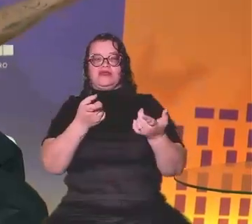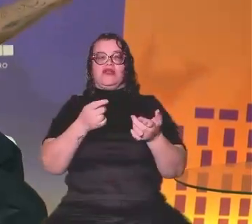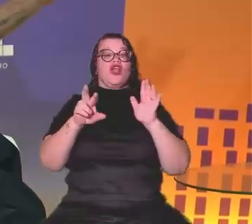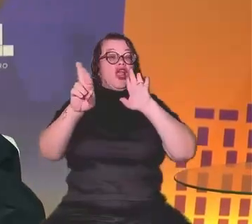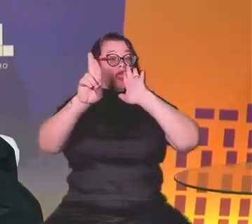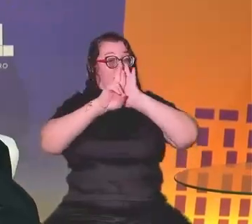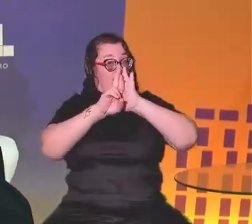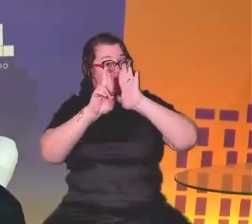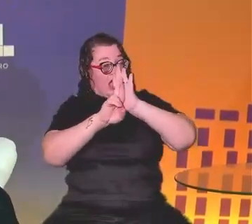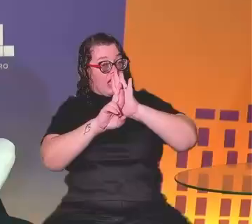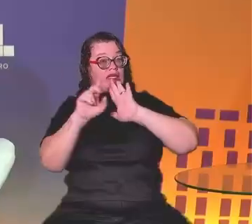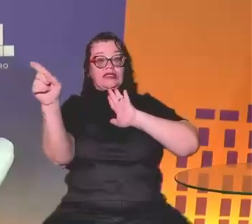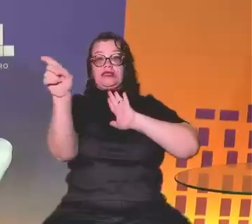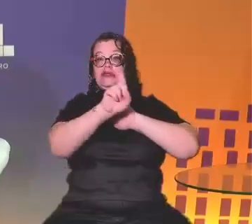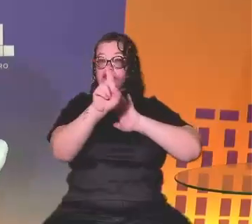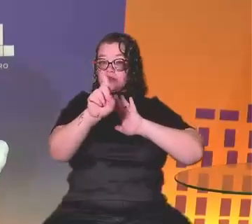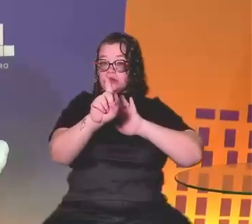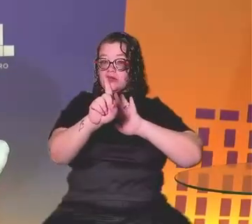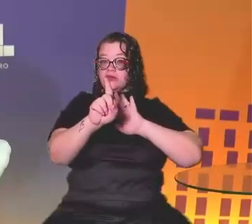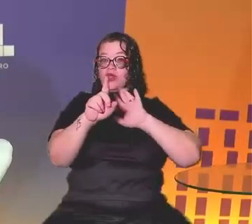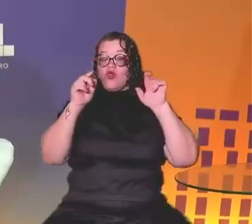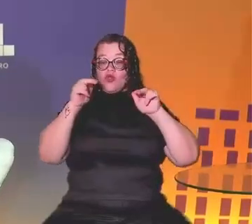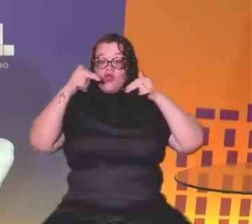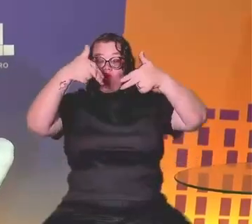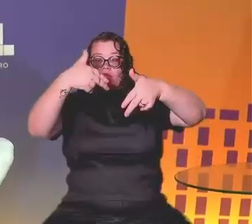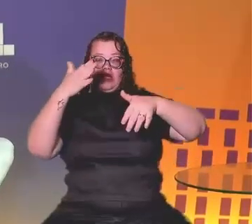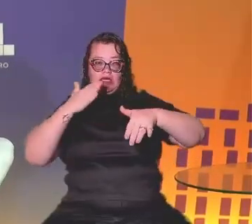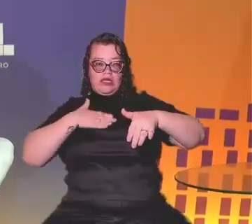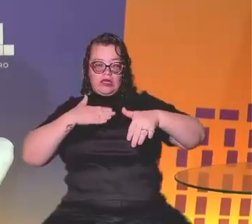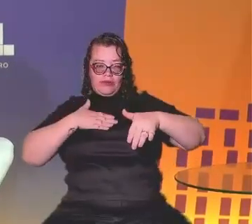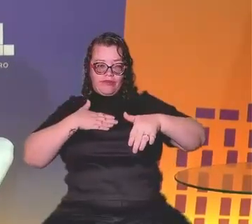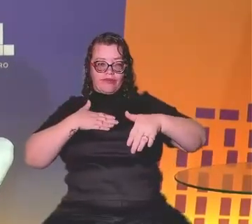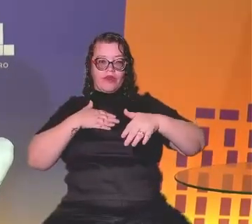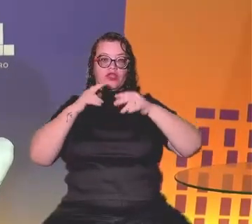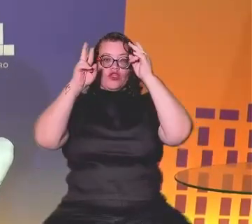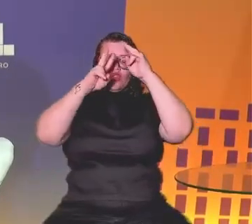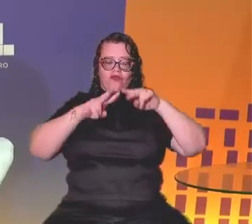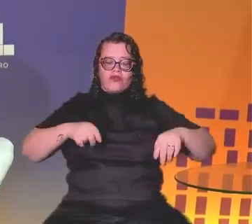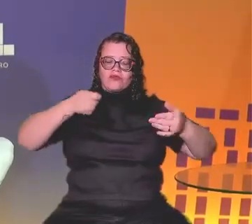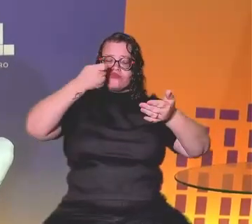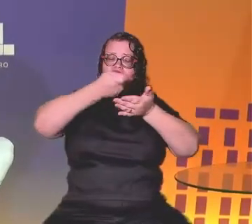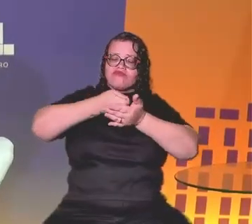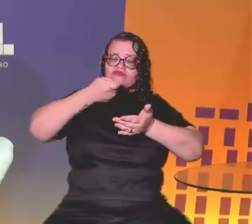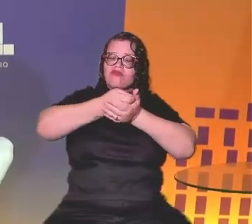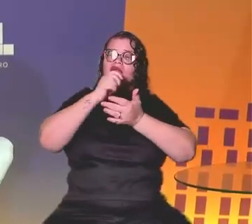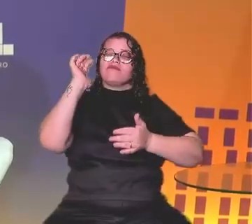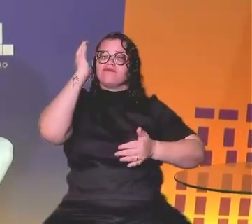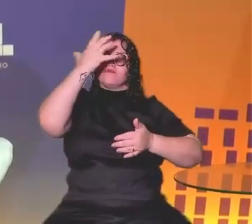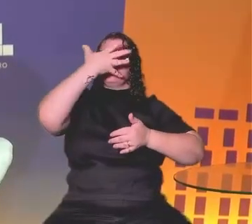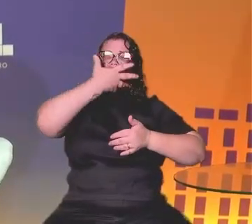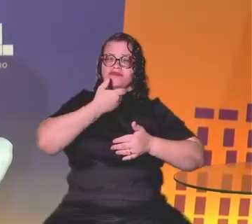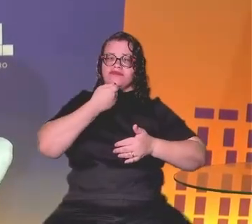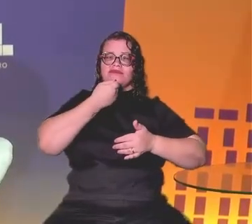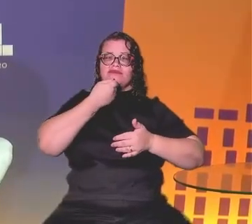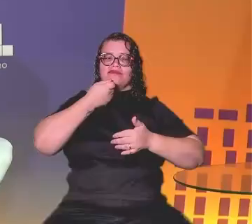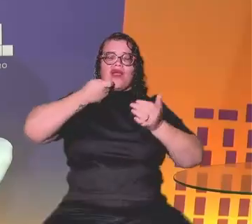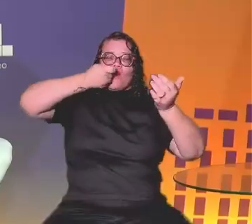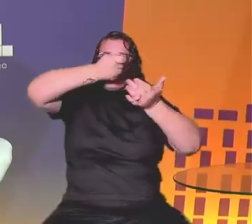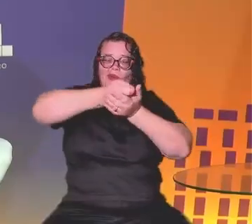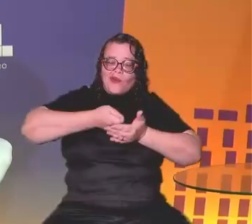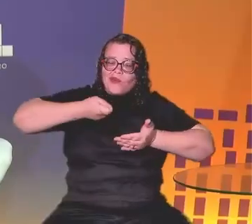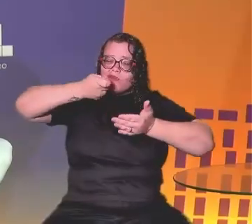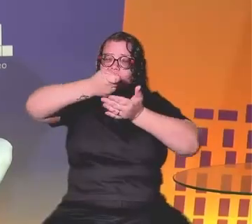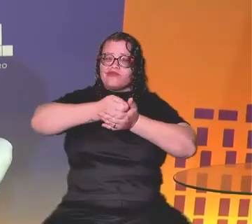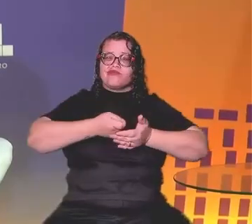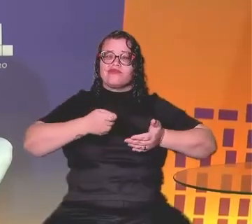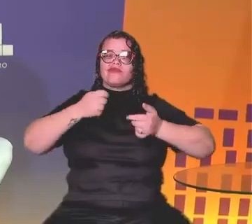uma regra, mas eu, enquanto rapper, eu estou falando de mim, eu vejo muita beleza na luta. Eu acho que, embora a luta seja a